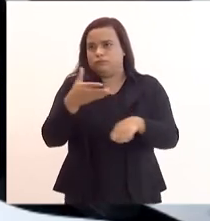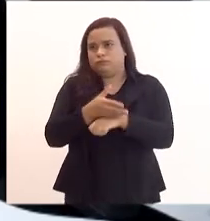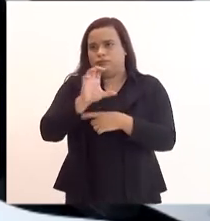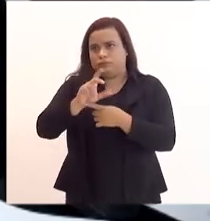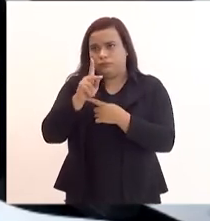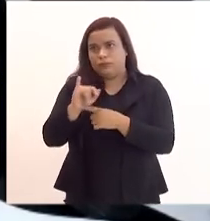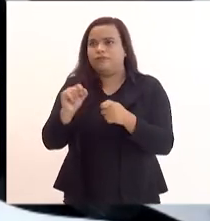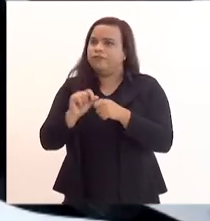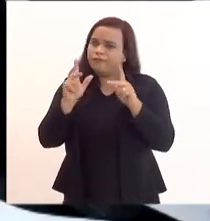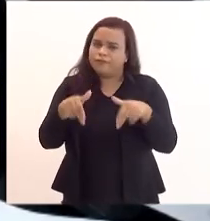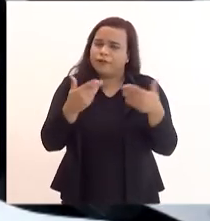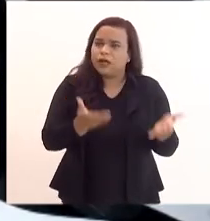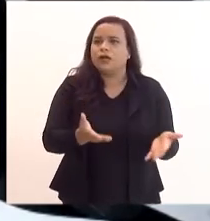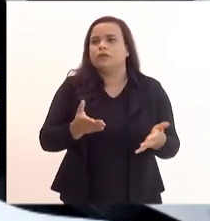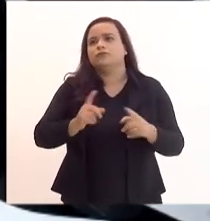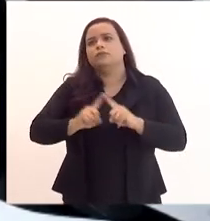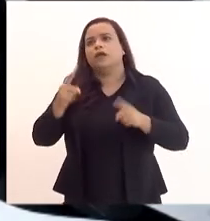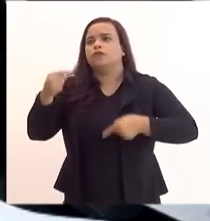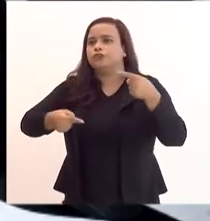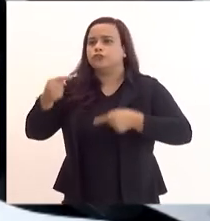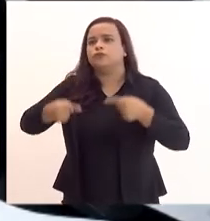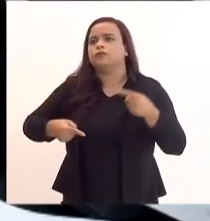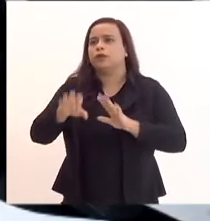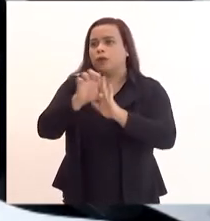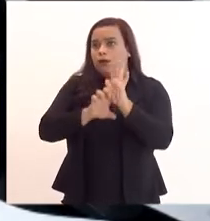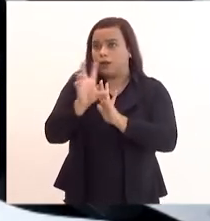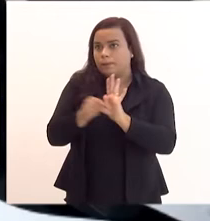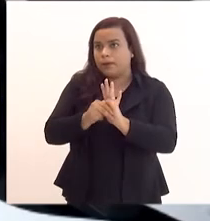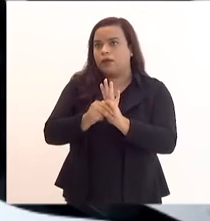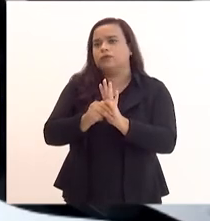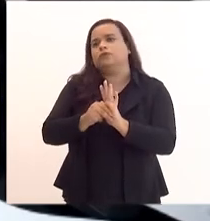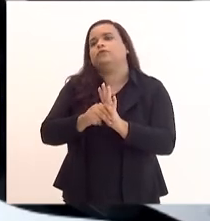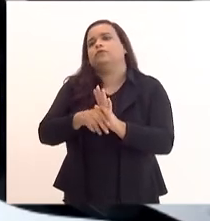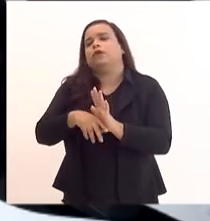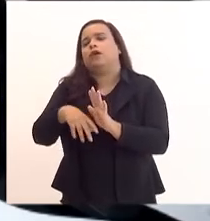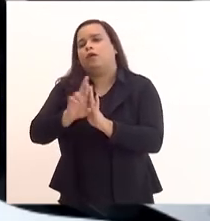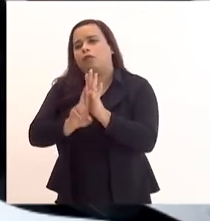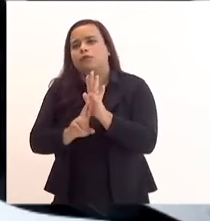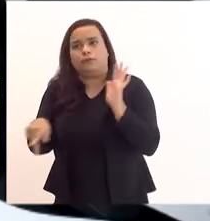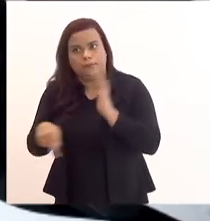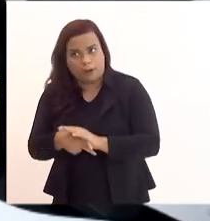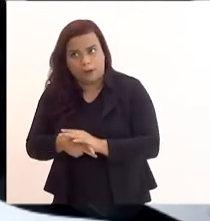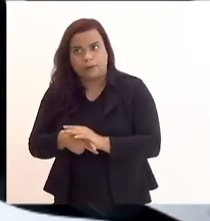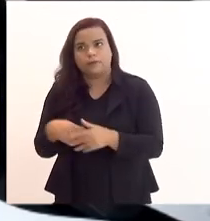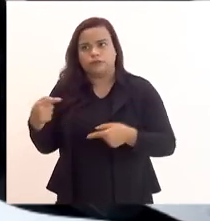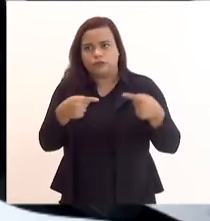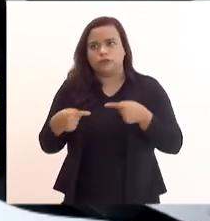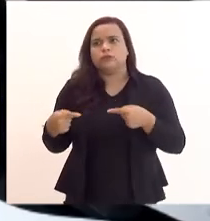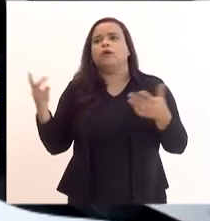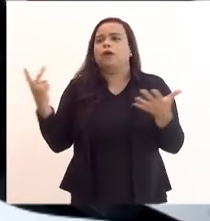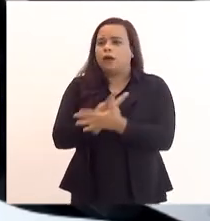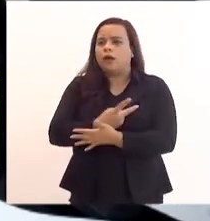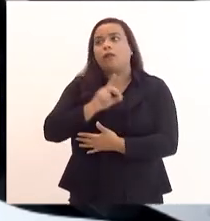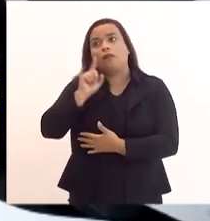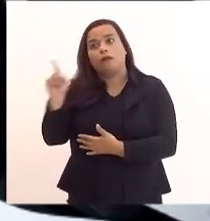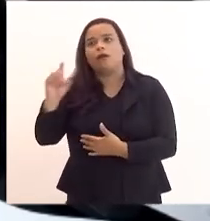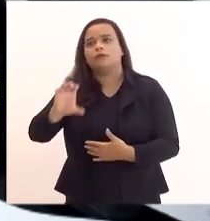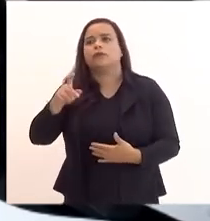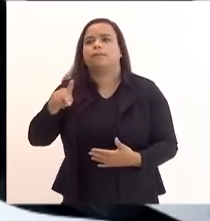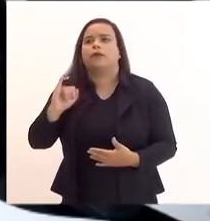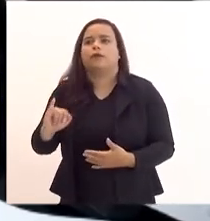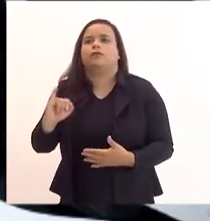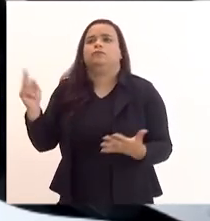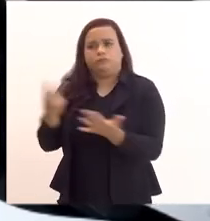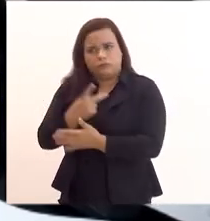isso. A discussão das emendas ao relatório, deputado Márcio Pacheco, aconteceu na CPI.